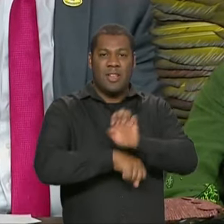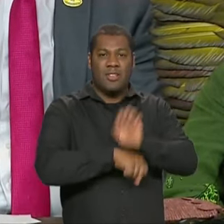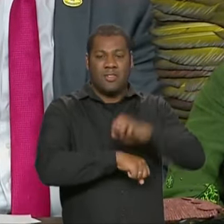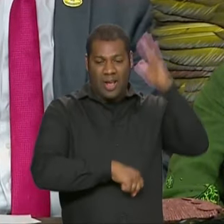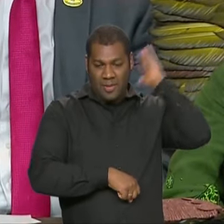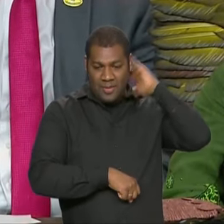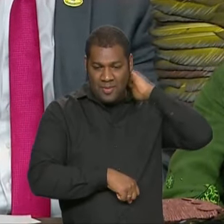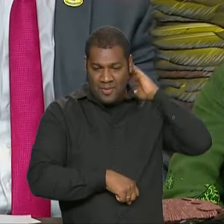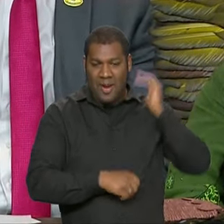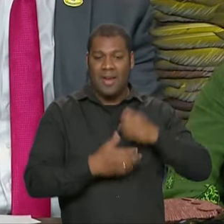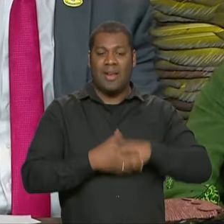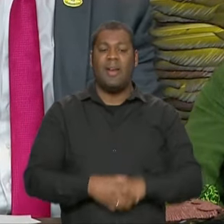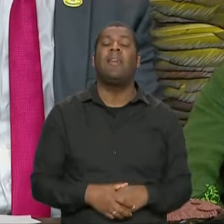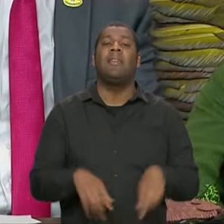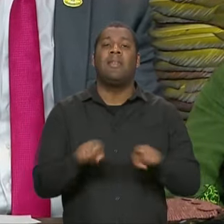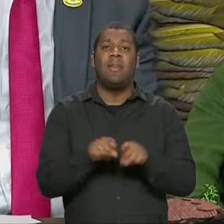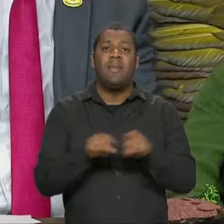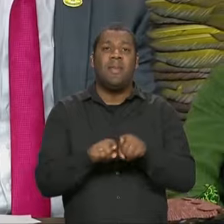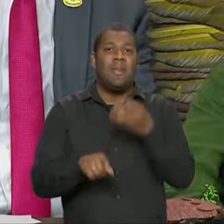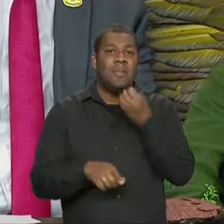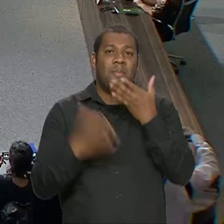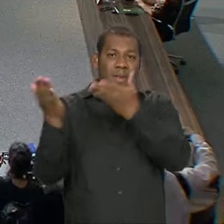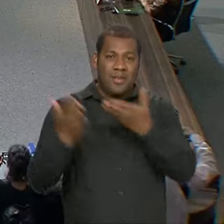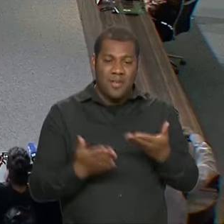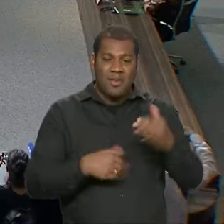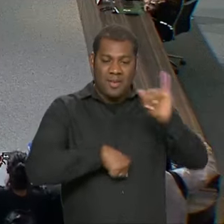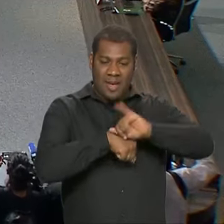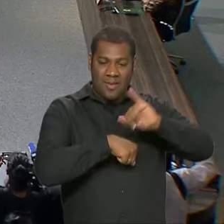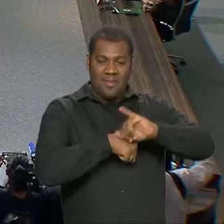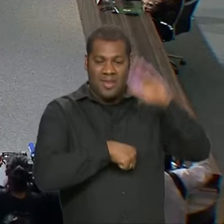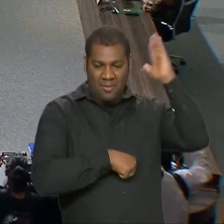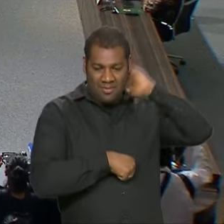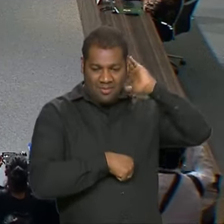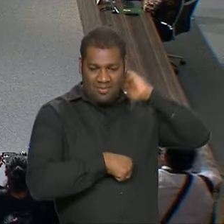todos muito bem-vindos a Belém.